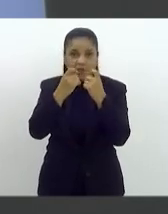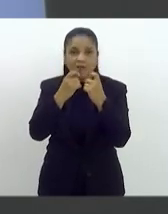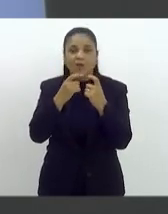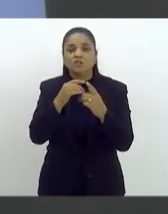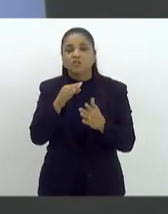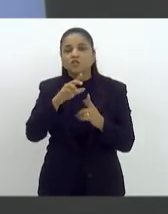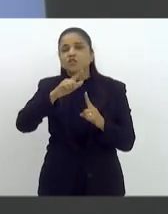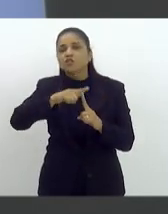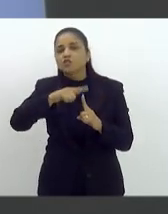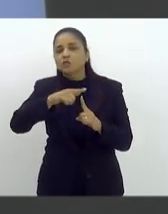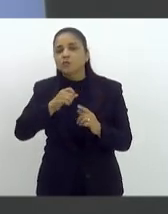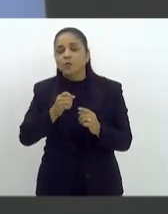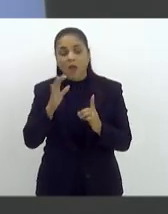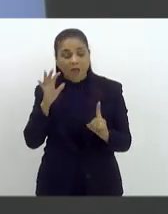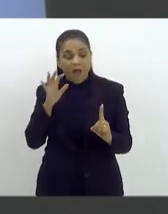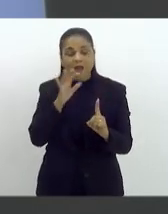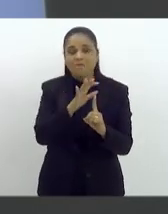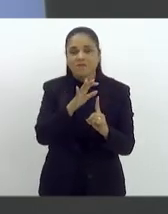então